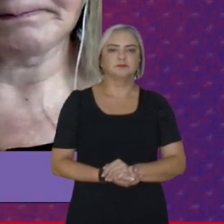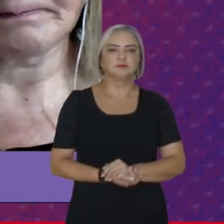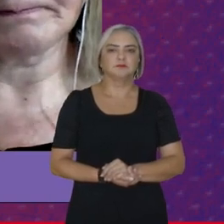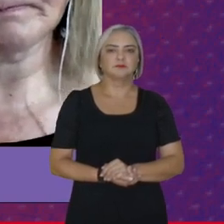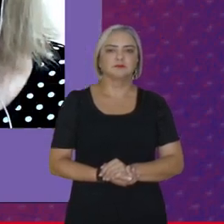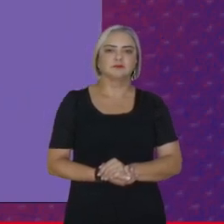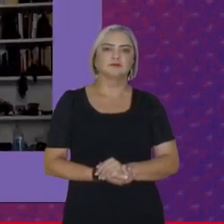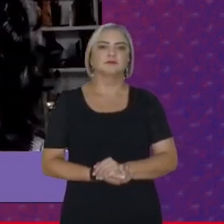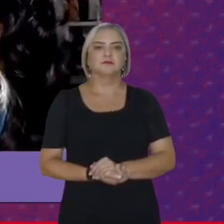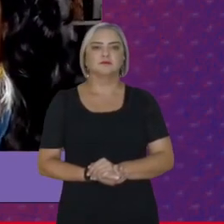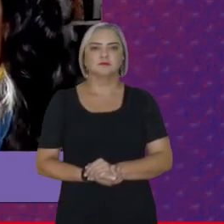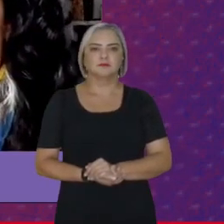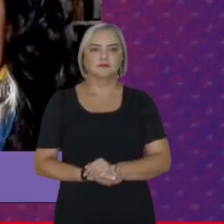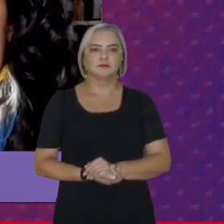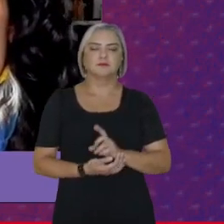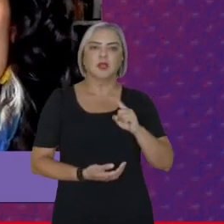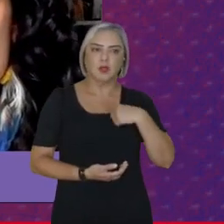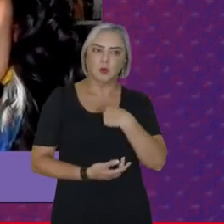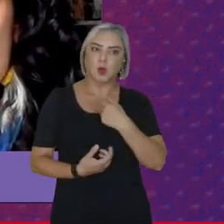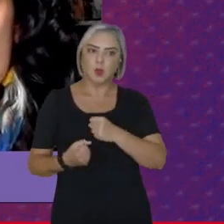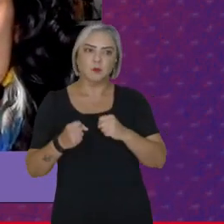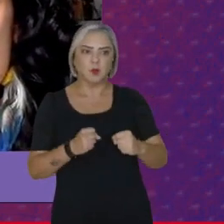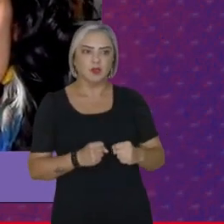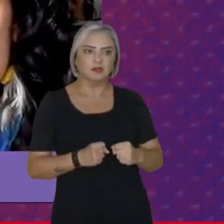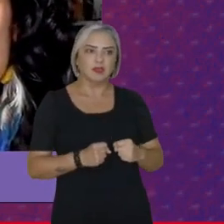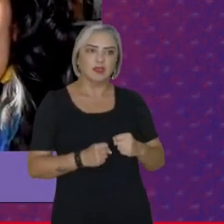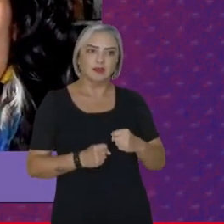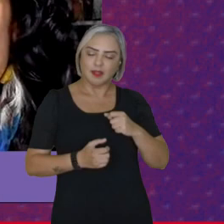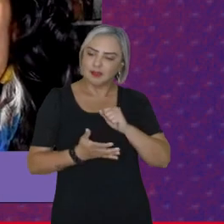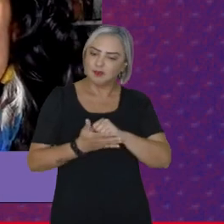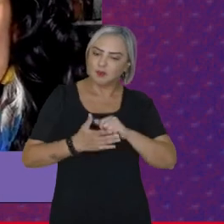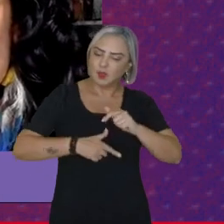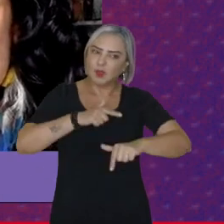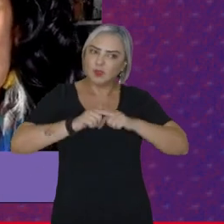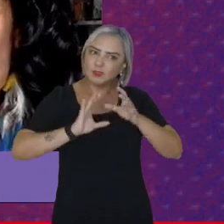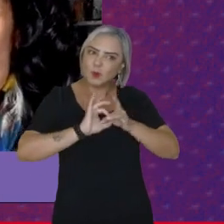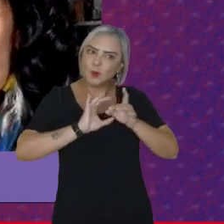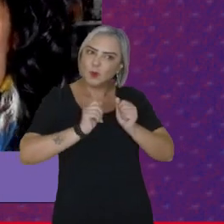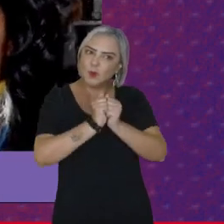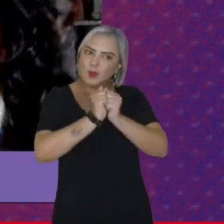E o nosso poder está na nossa ação coletiva,